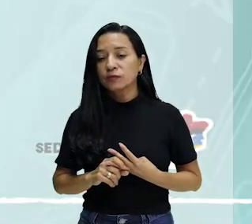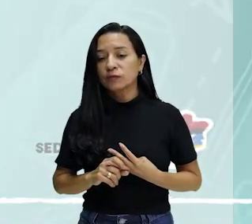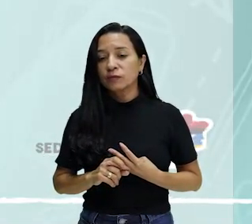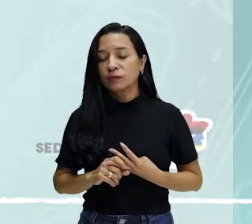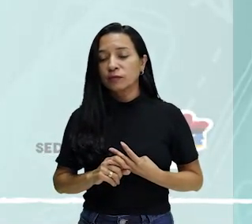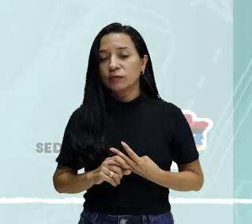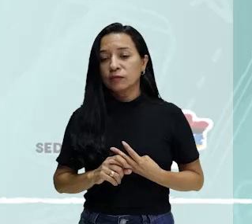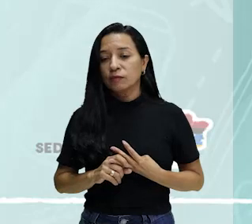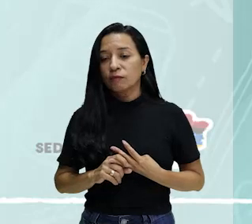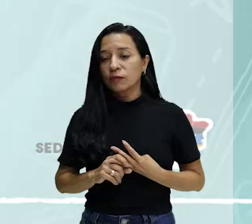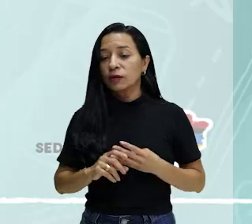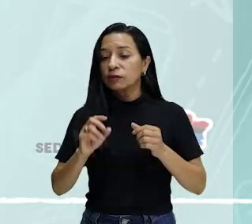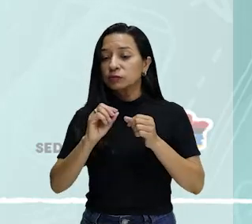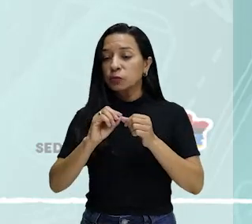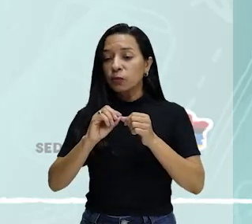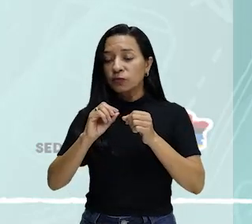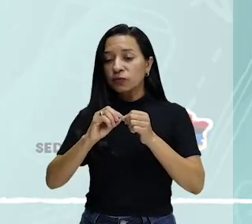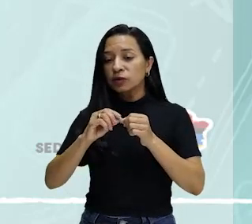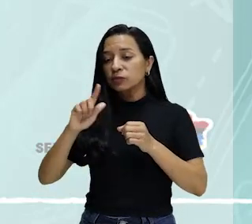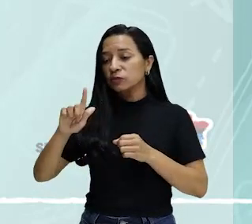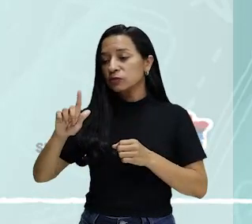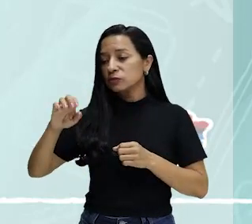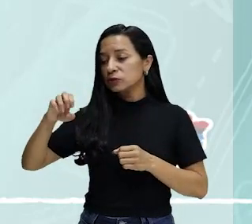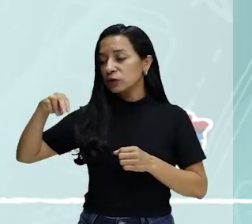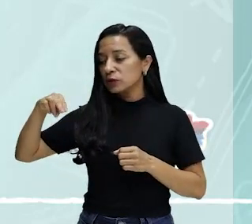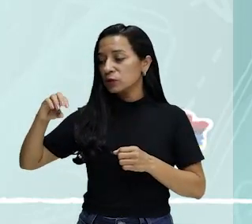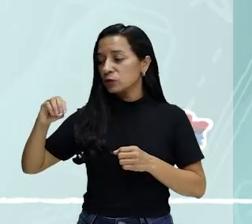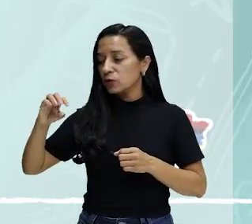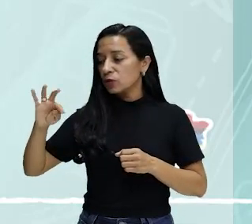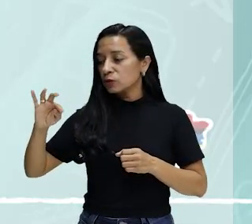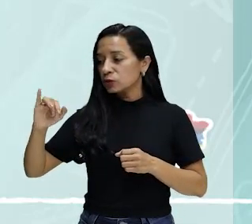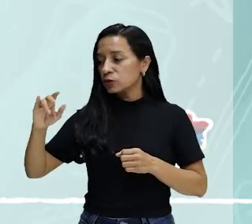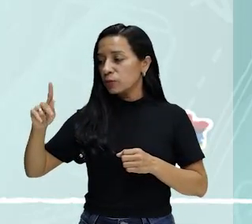são esses genótipos. Então, essa é a espécie,